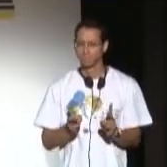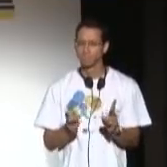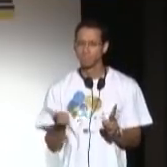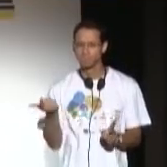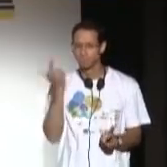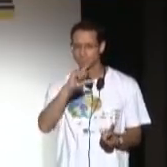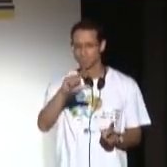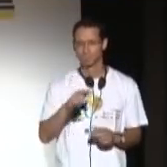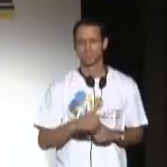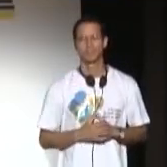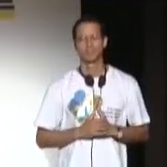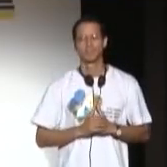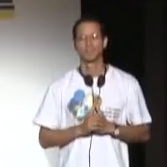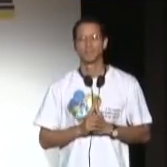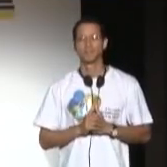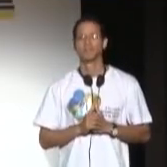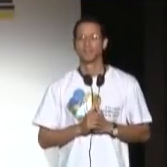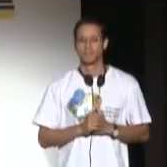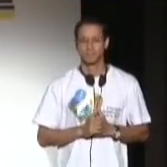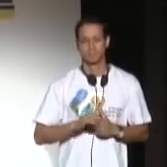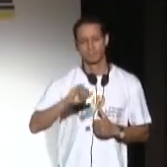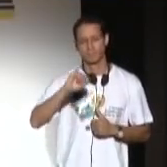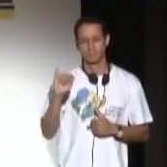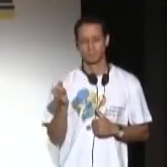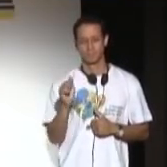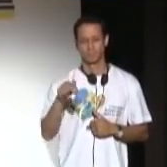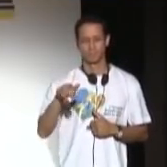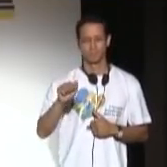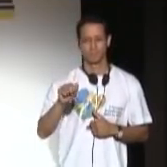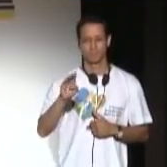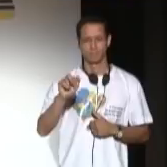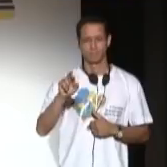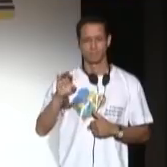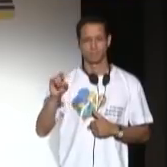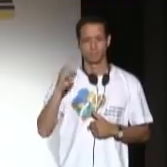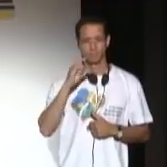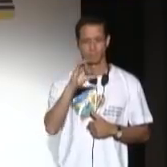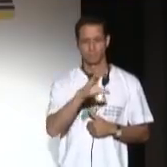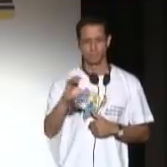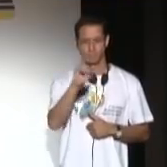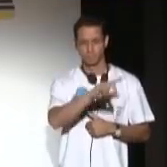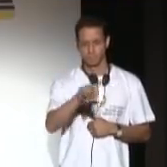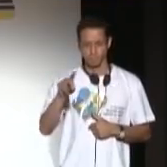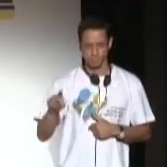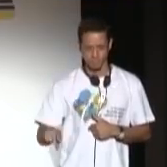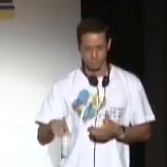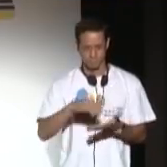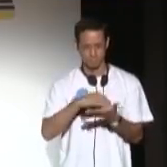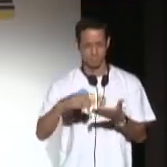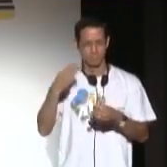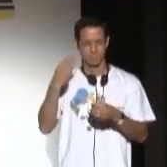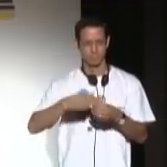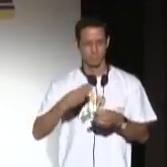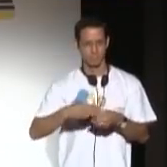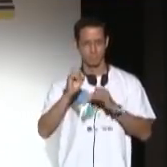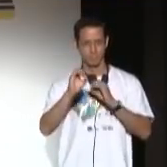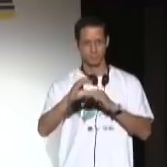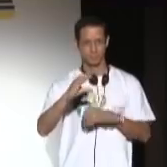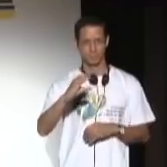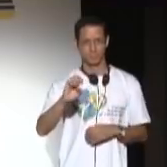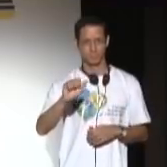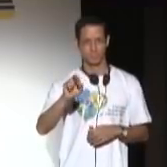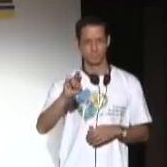consegue. Então, como foi dito, eu sou Jana Barros, sou coordenadora pedagógica da Secretaria Municipal de Educação de